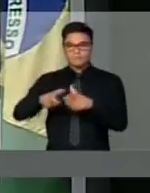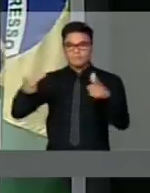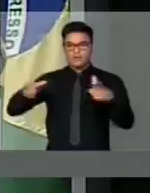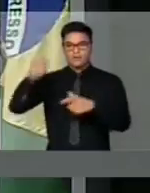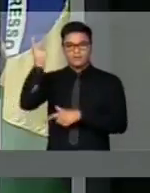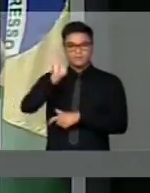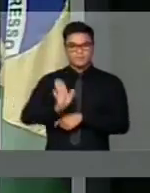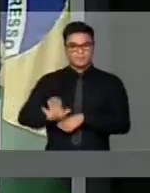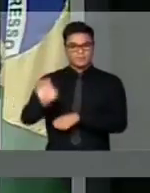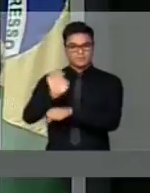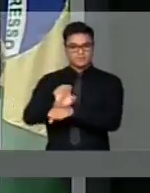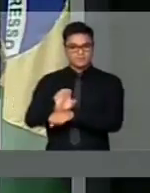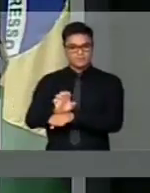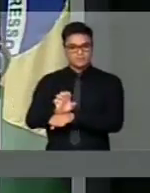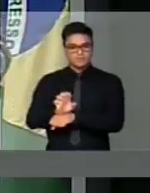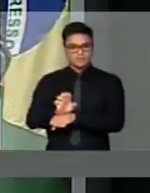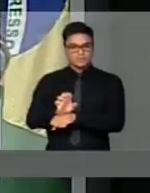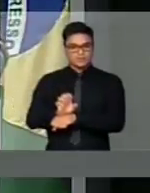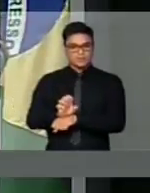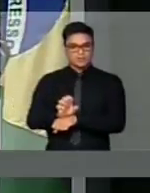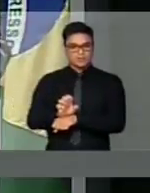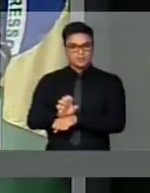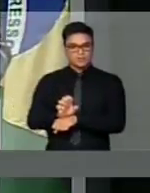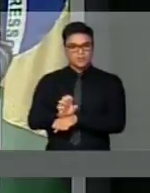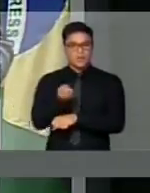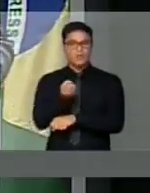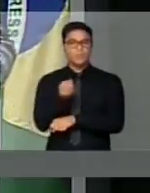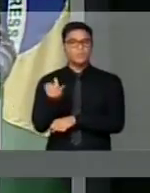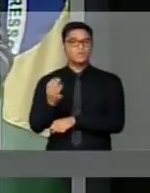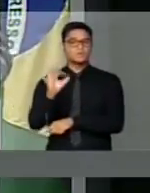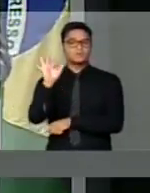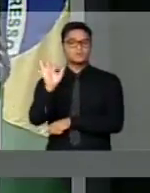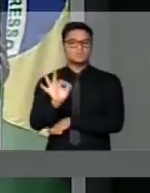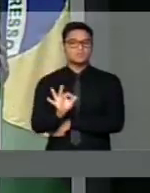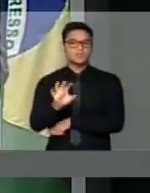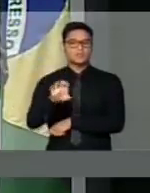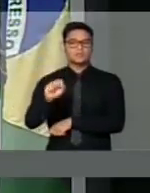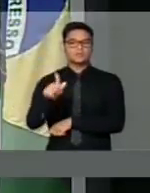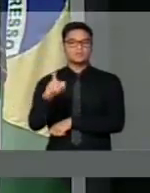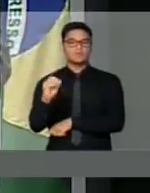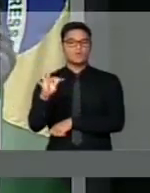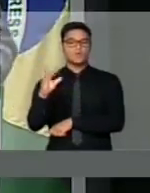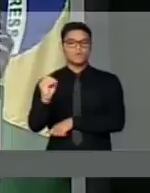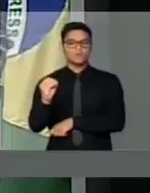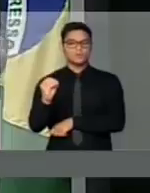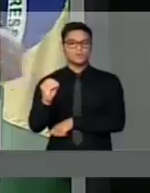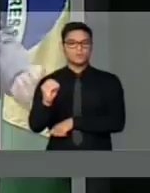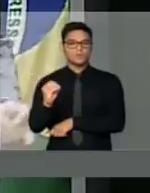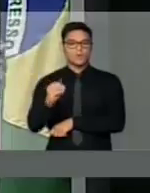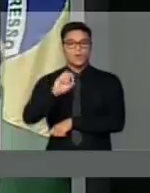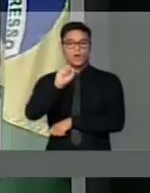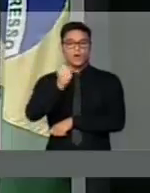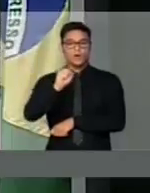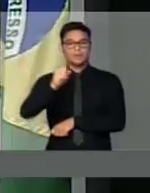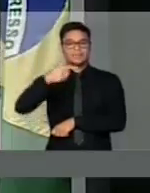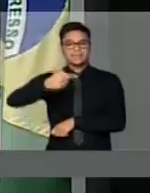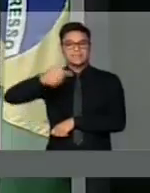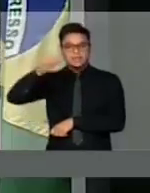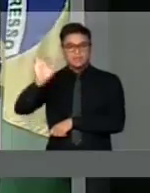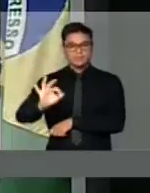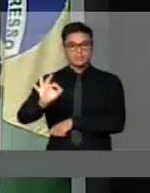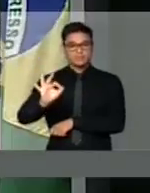Brasil, com maior população. Lá há um índice de coleta de esgoto maior do que